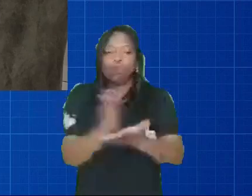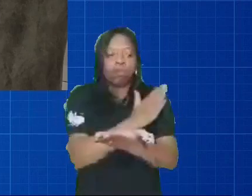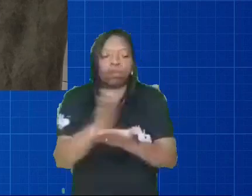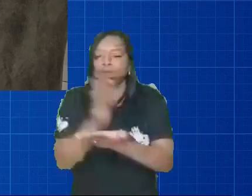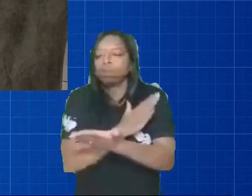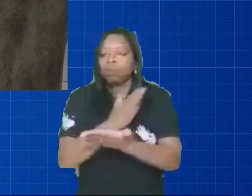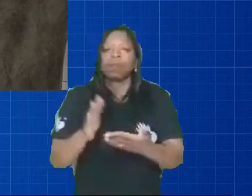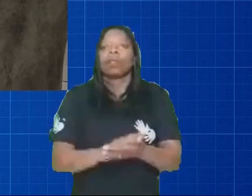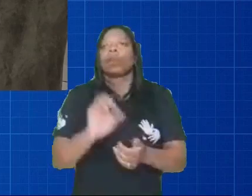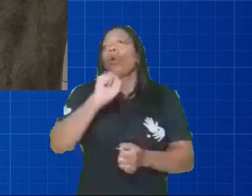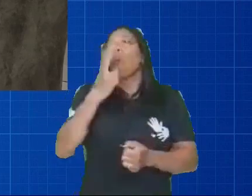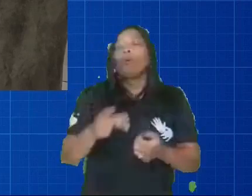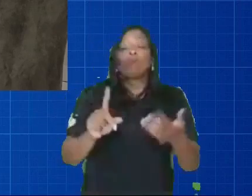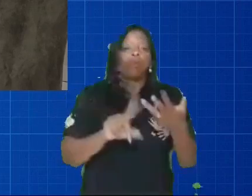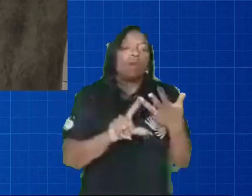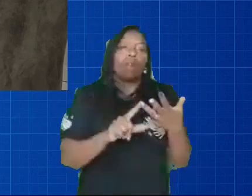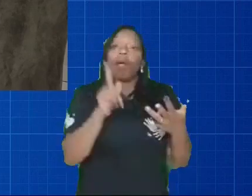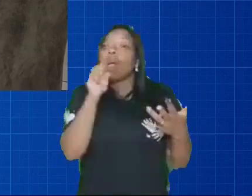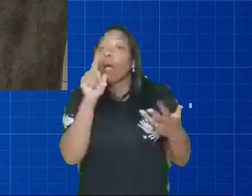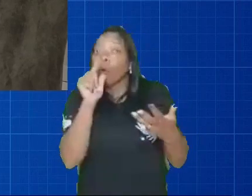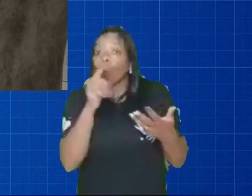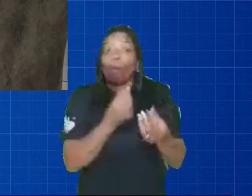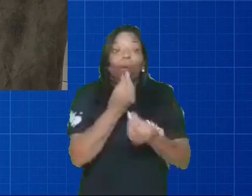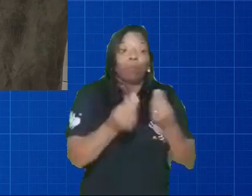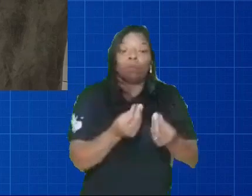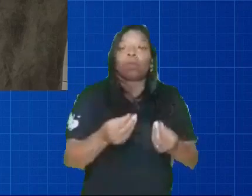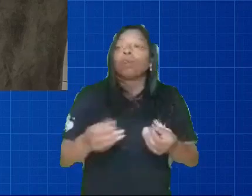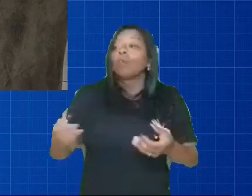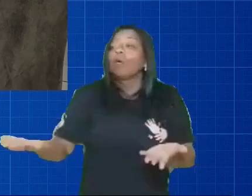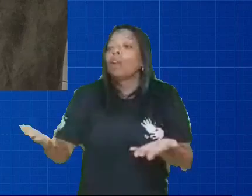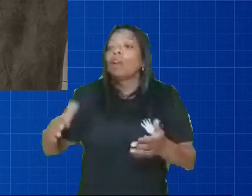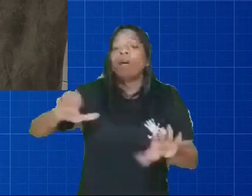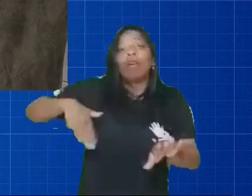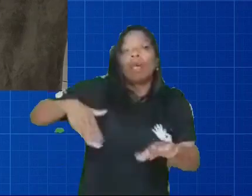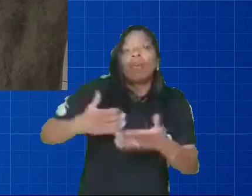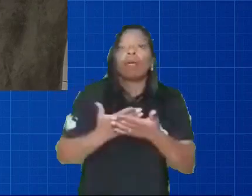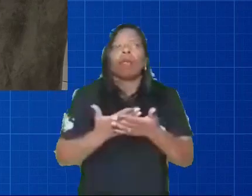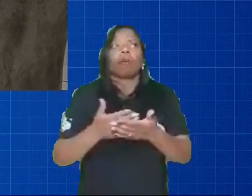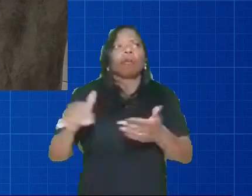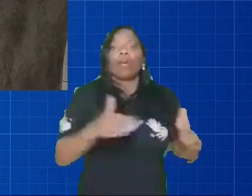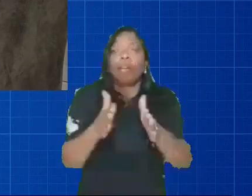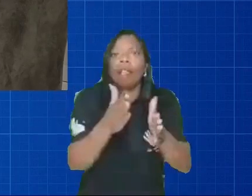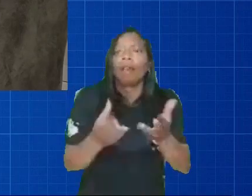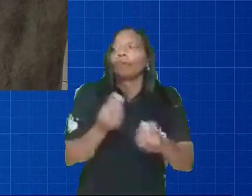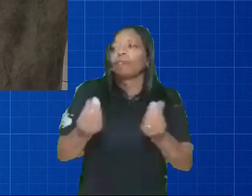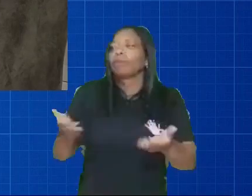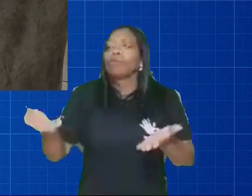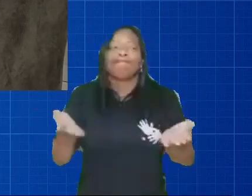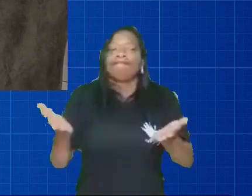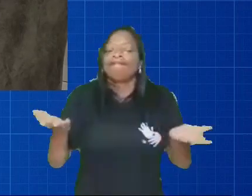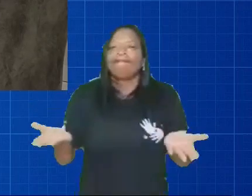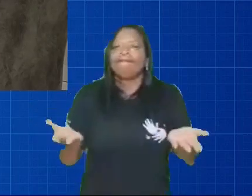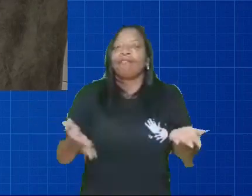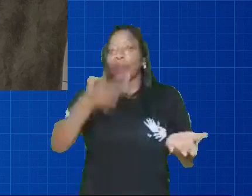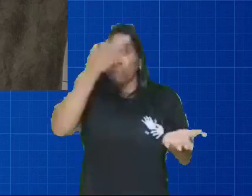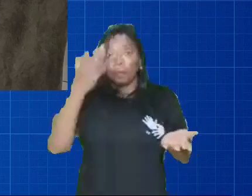tomavam, se elas sabiam se tinha rede de esgoto. Então a gente olhou assim, toda a questão que a população trouxe de necessidade para trabalhar a educação ambiental, e a partir